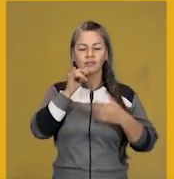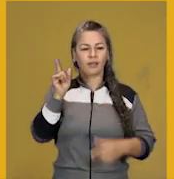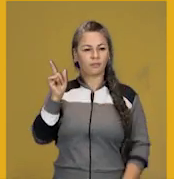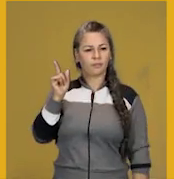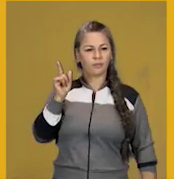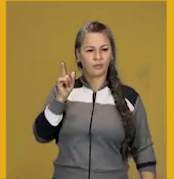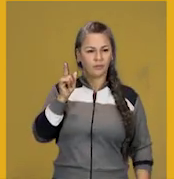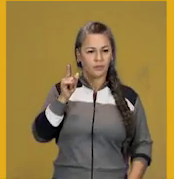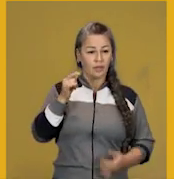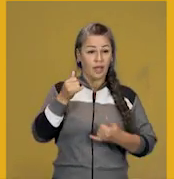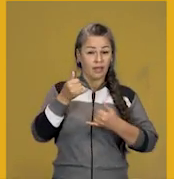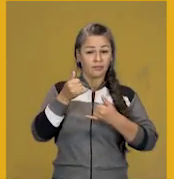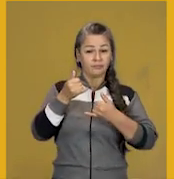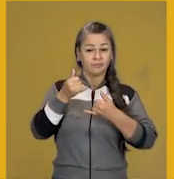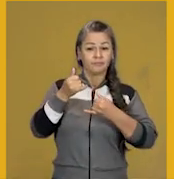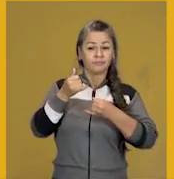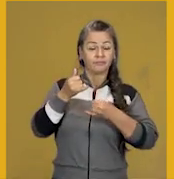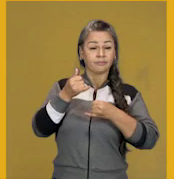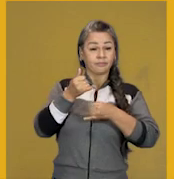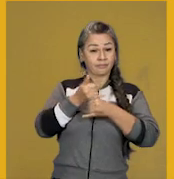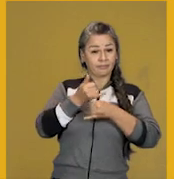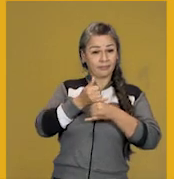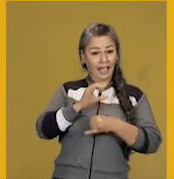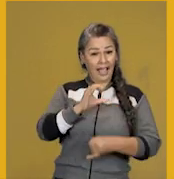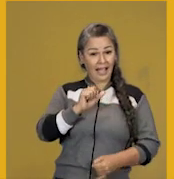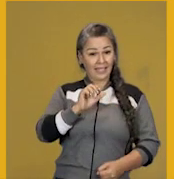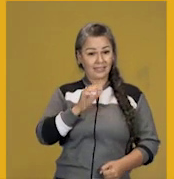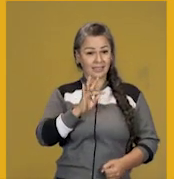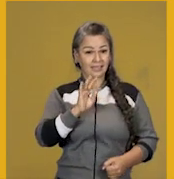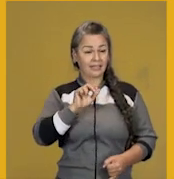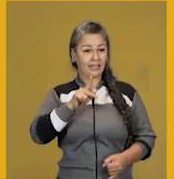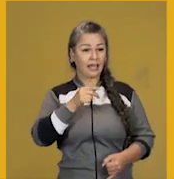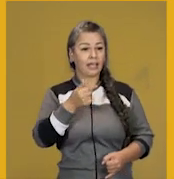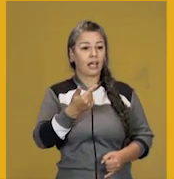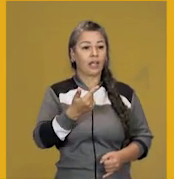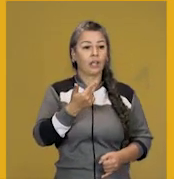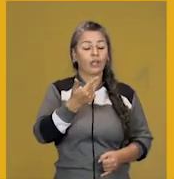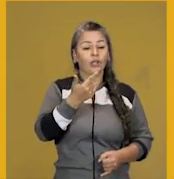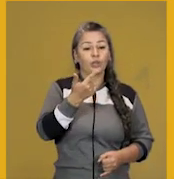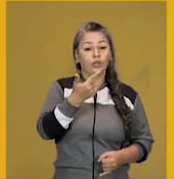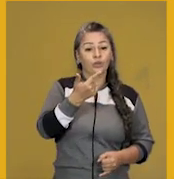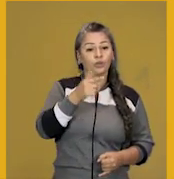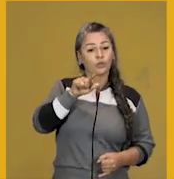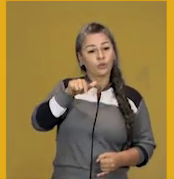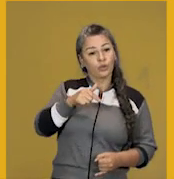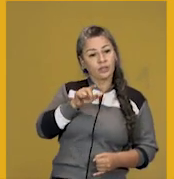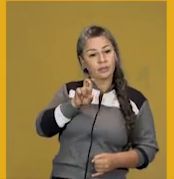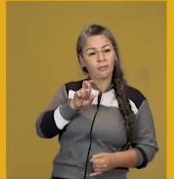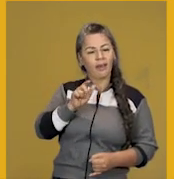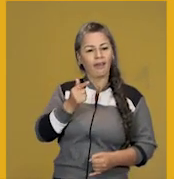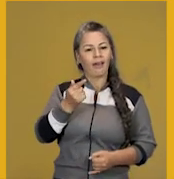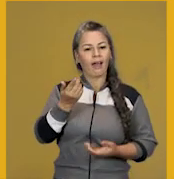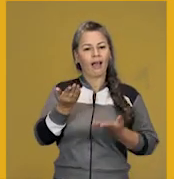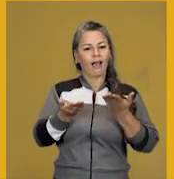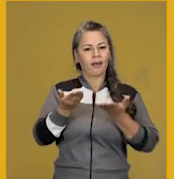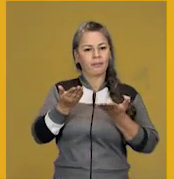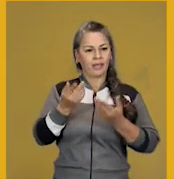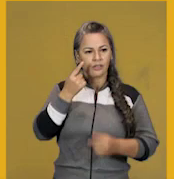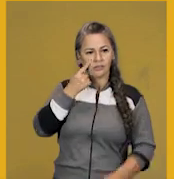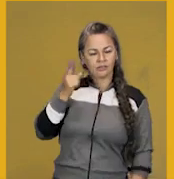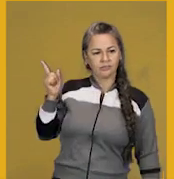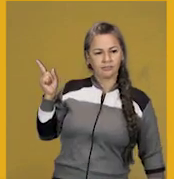nossa castanha são só 2,5 gramas. Então, o que eu faço? Eu faço uma regra de 3 com a